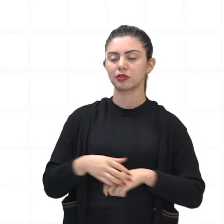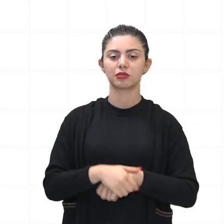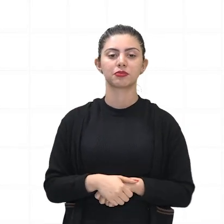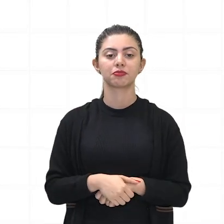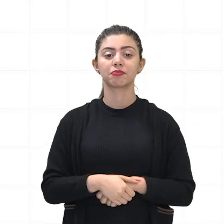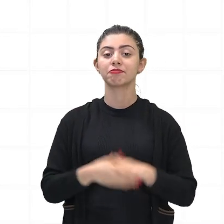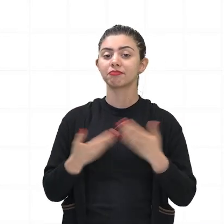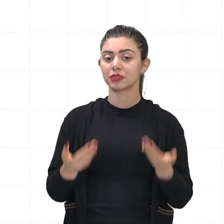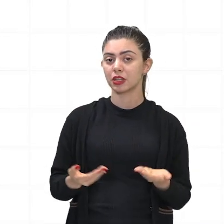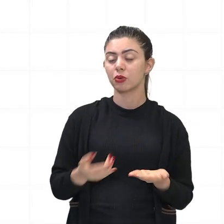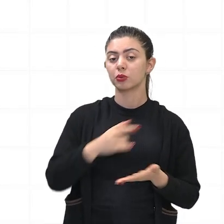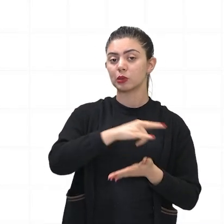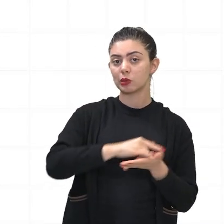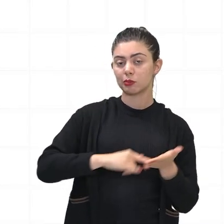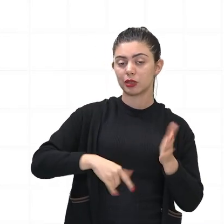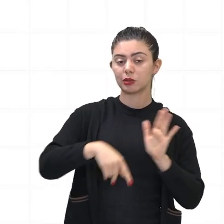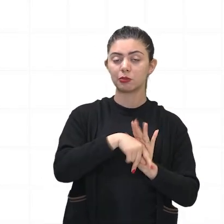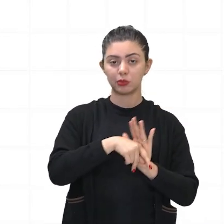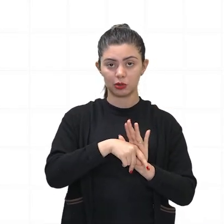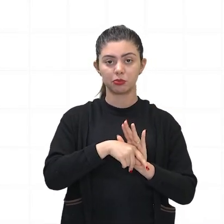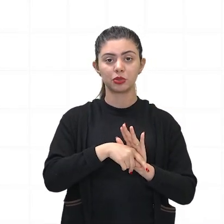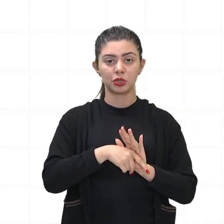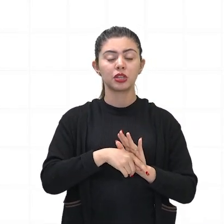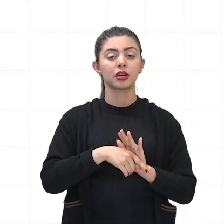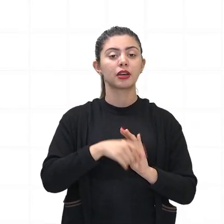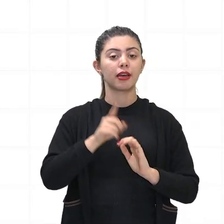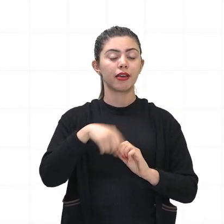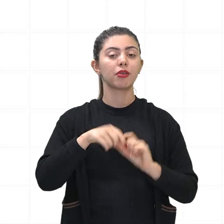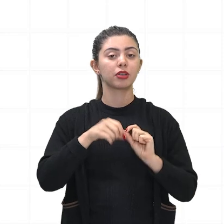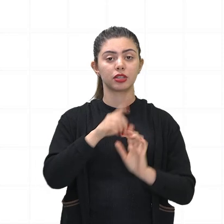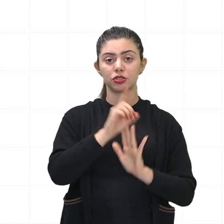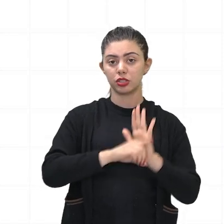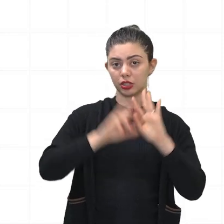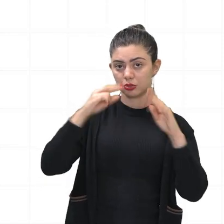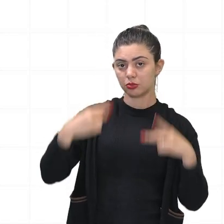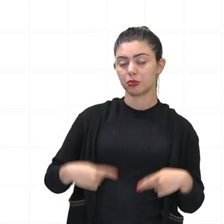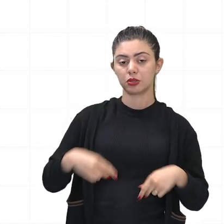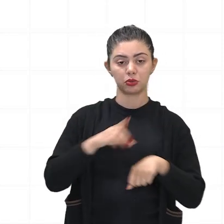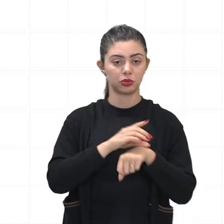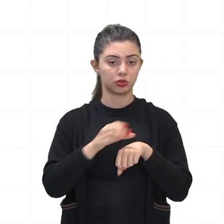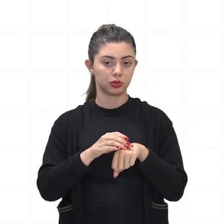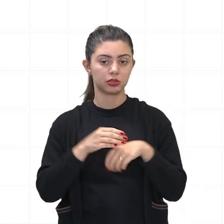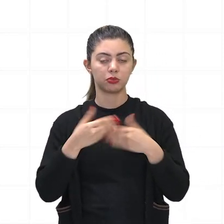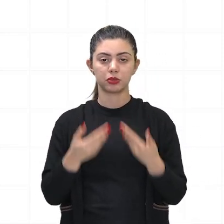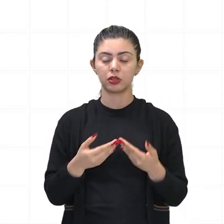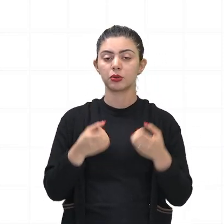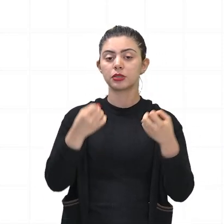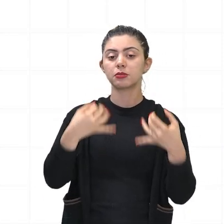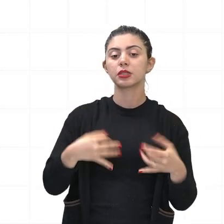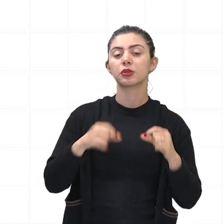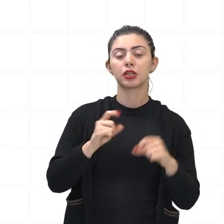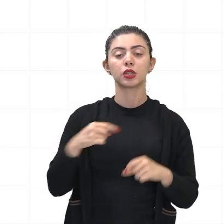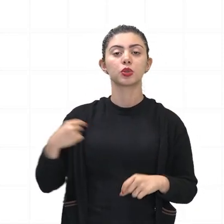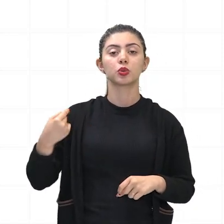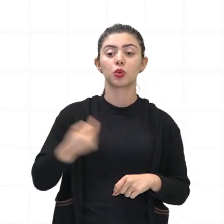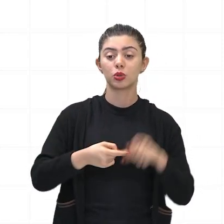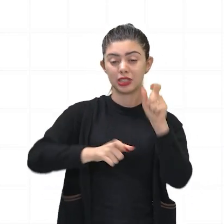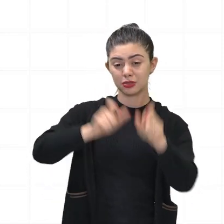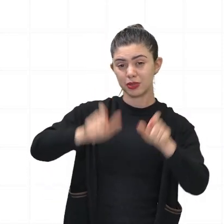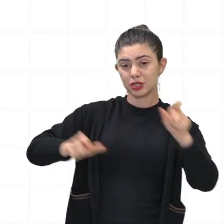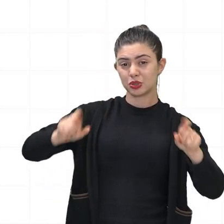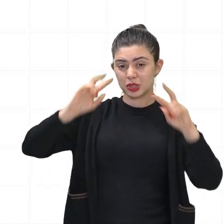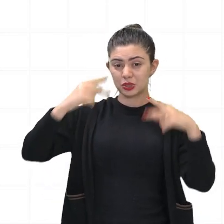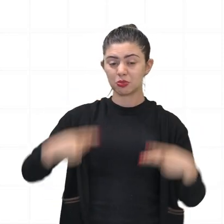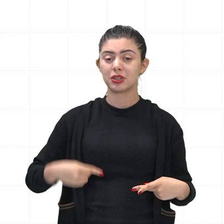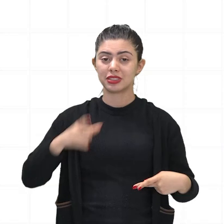Na Declaração Universal dos Direitos Humanos, o artigo 2 estabelece que todos os seres humanos têm direito a gozar